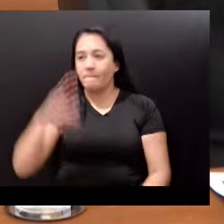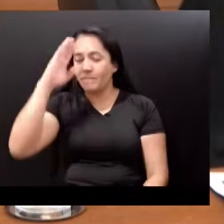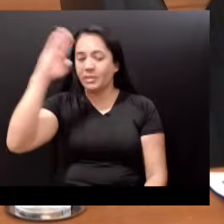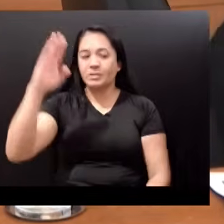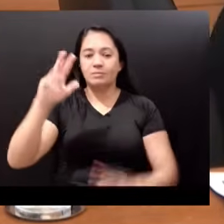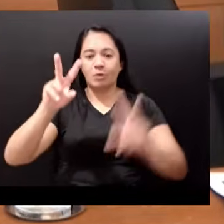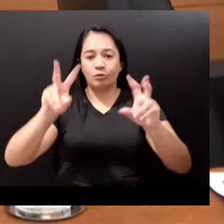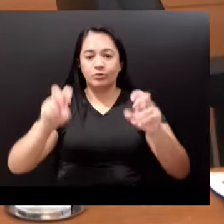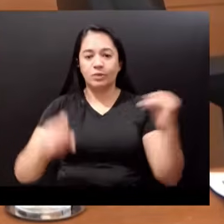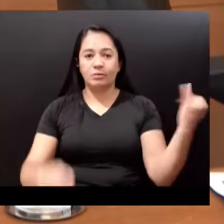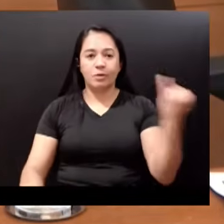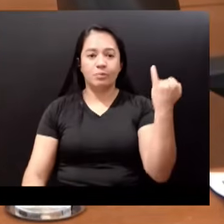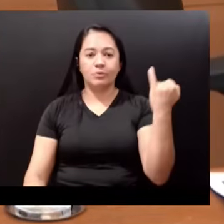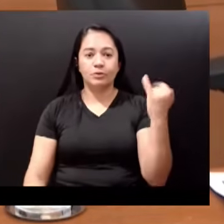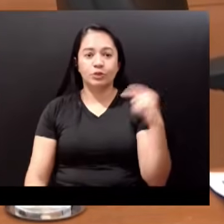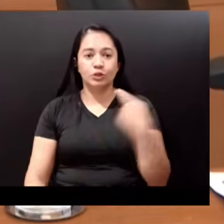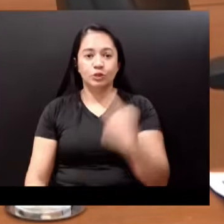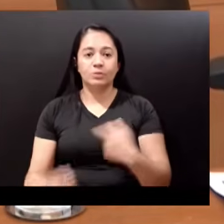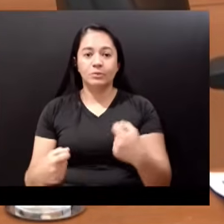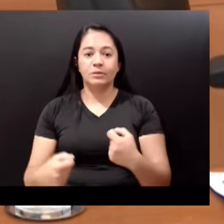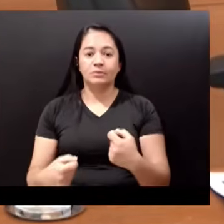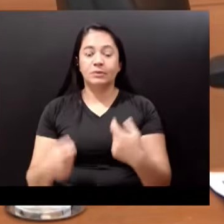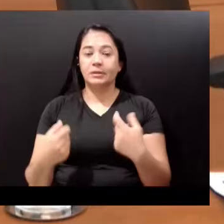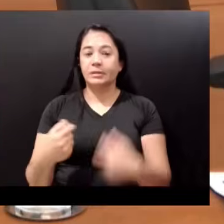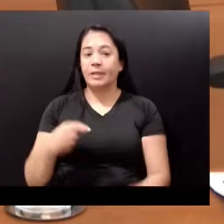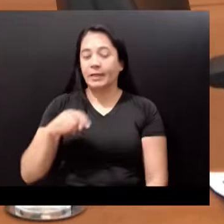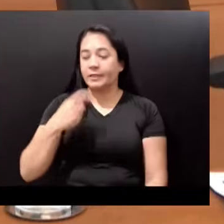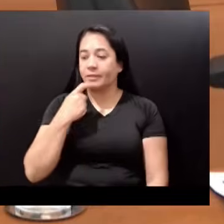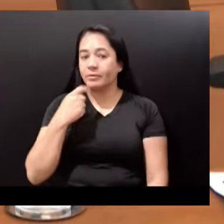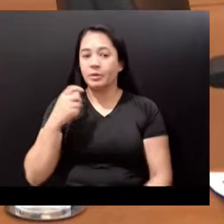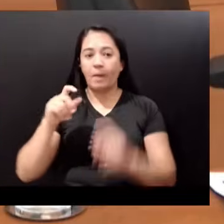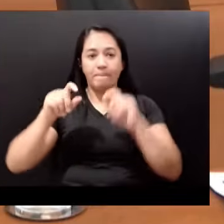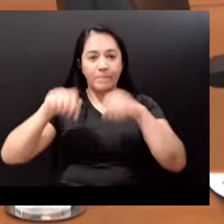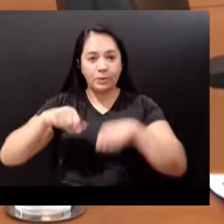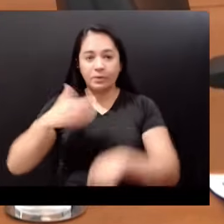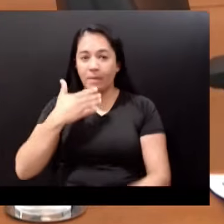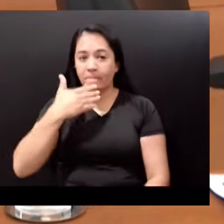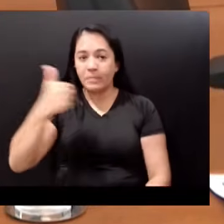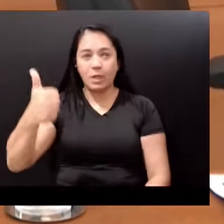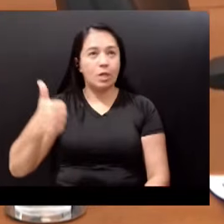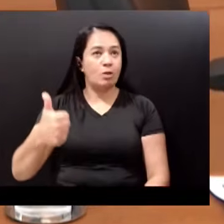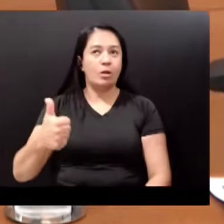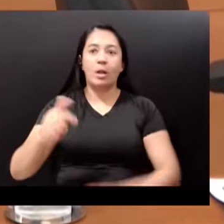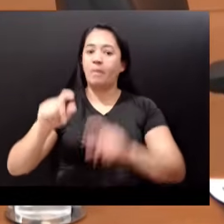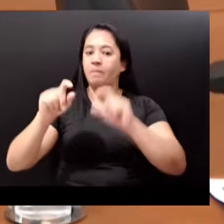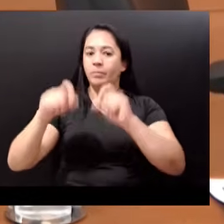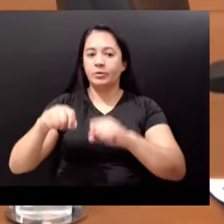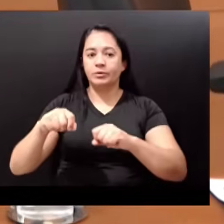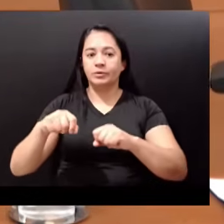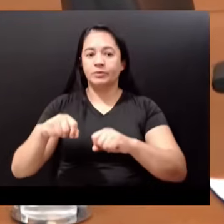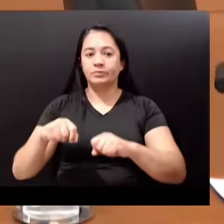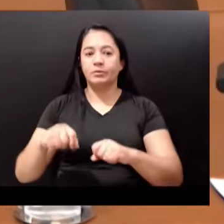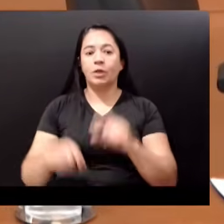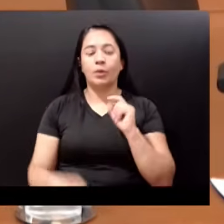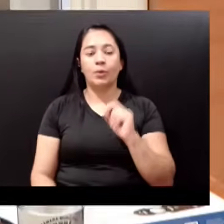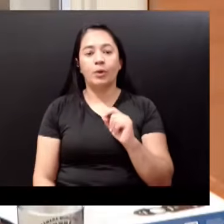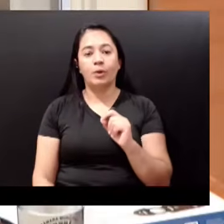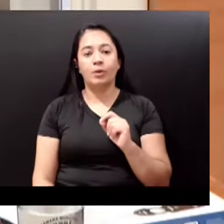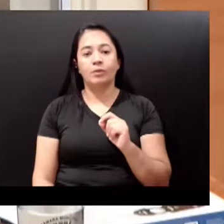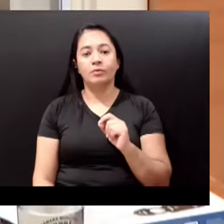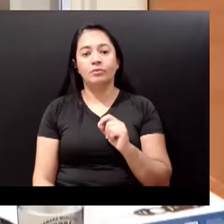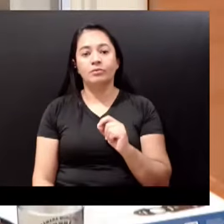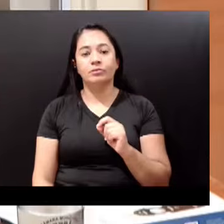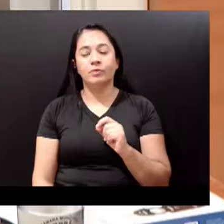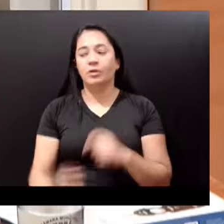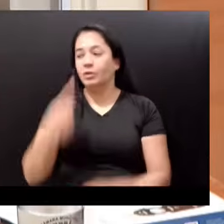que a gente entende também que Campinas pode melhorar demais, né, pode melhorar muito na sua atuação, é a questão dos resíduos sólidos.